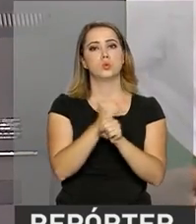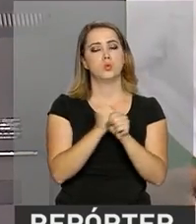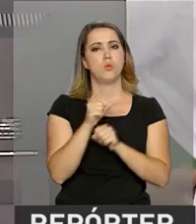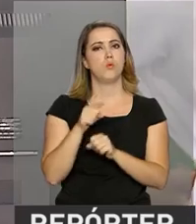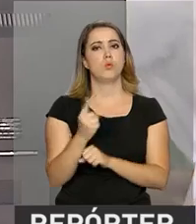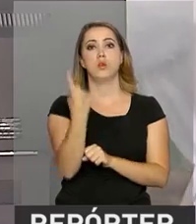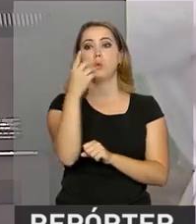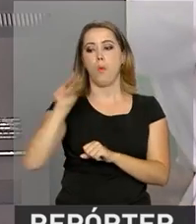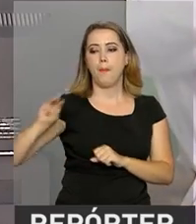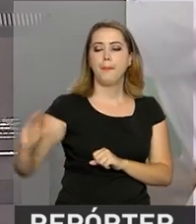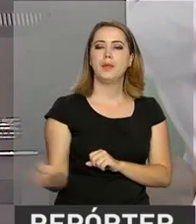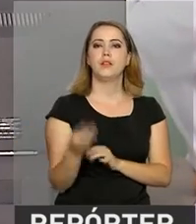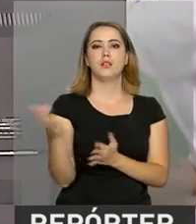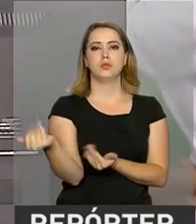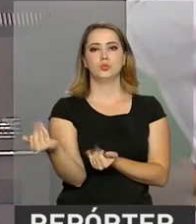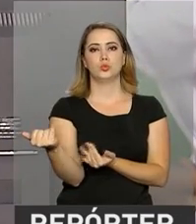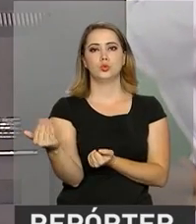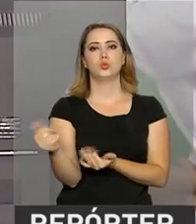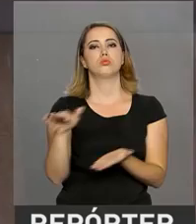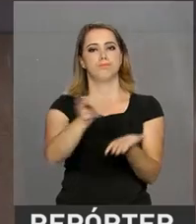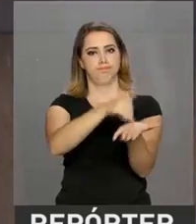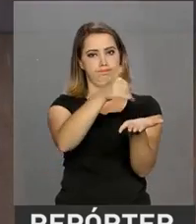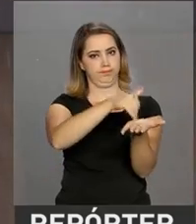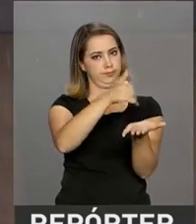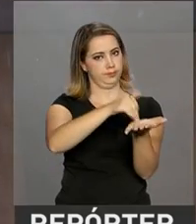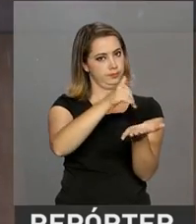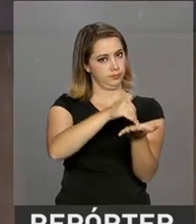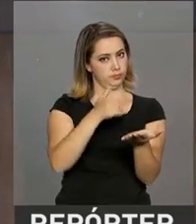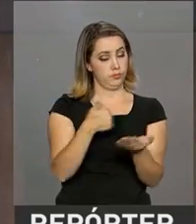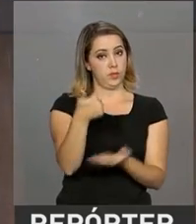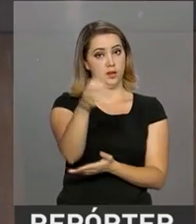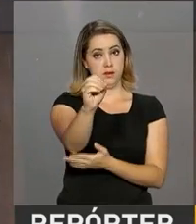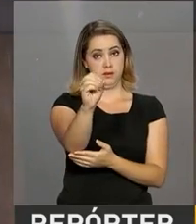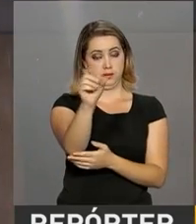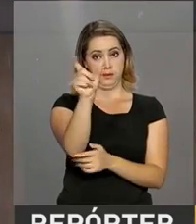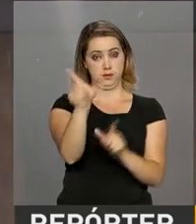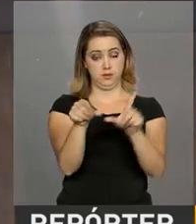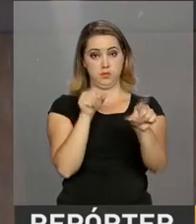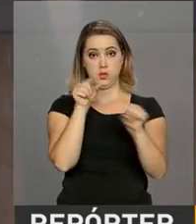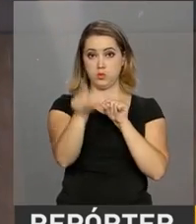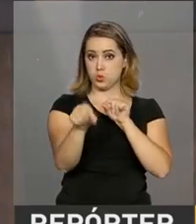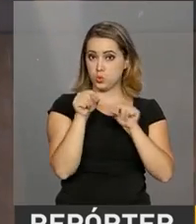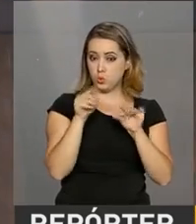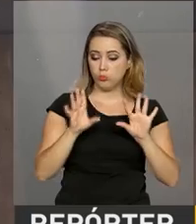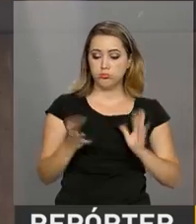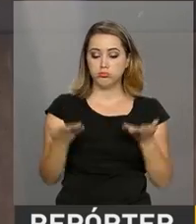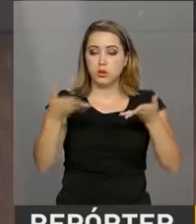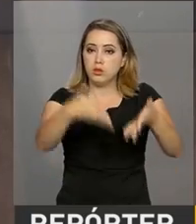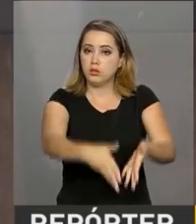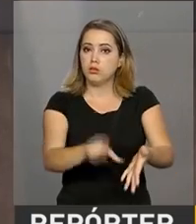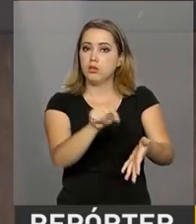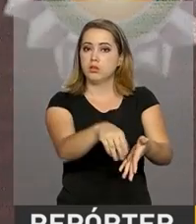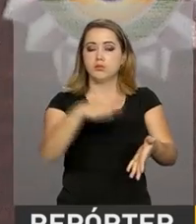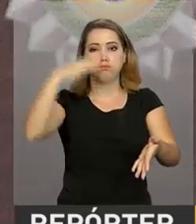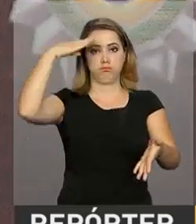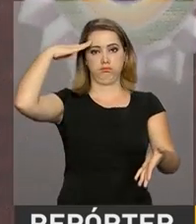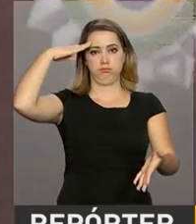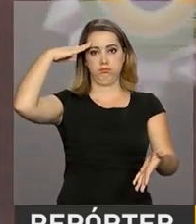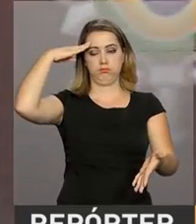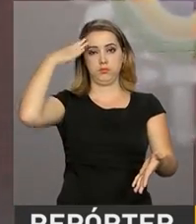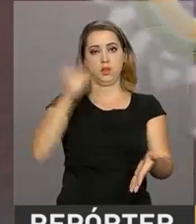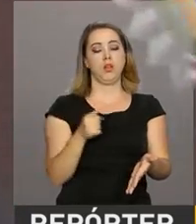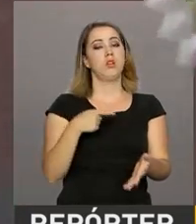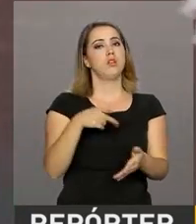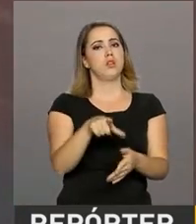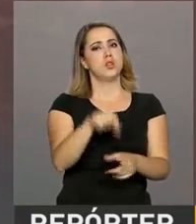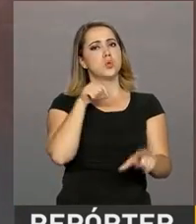1.800000 jovens fazem um alistamento cerca de 100.000 deles são incorporados às Forças Armadas a maior